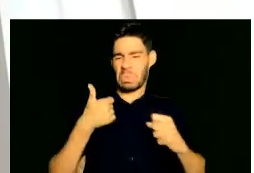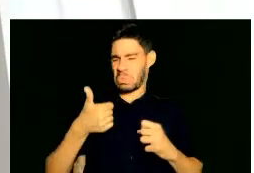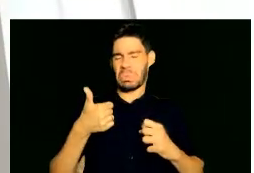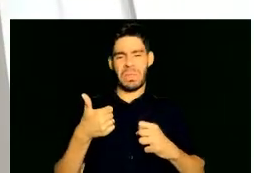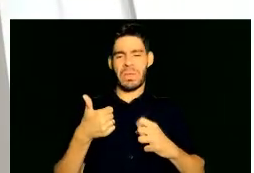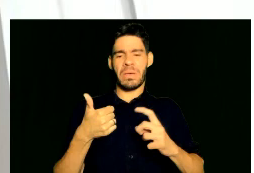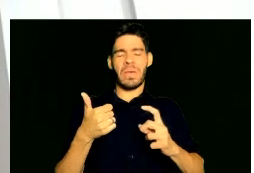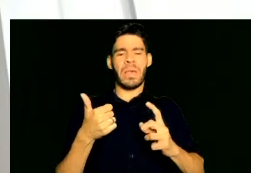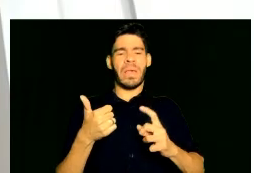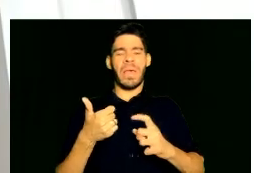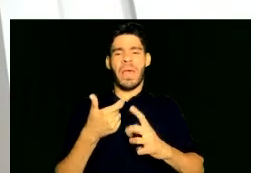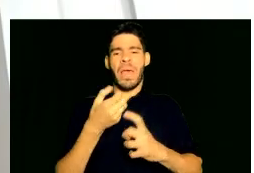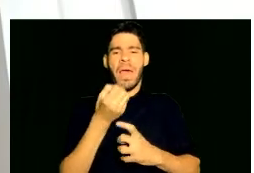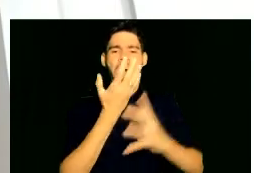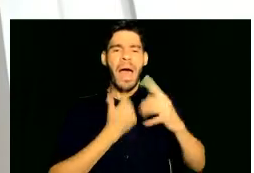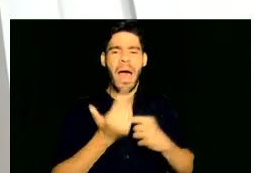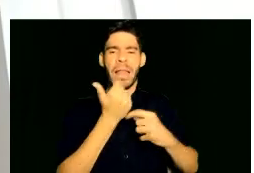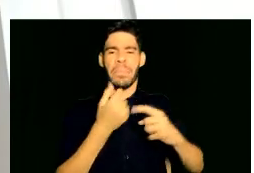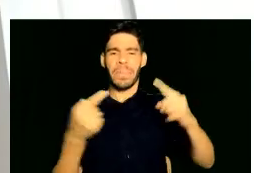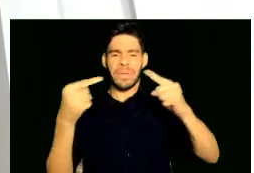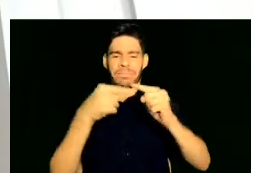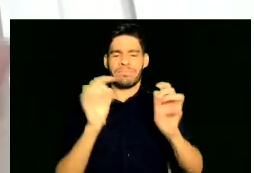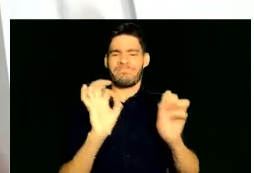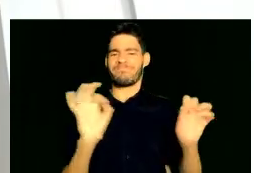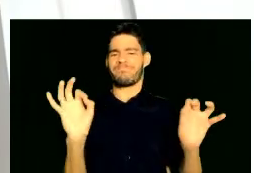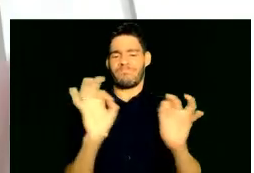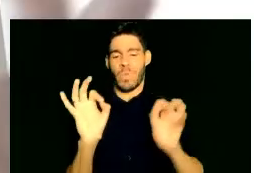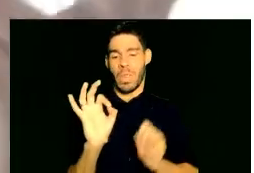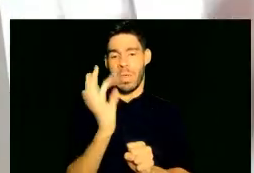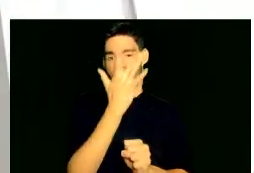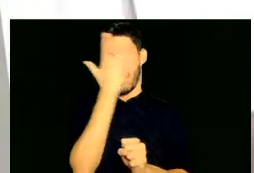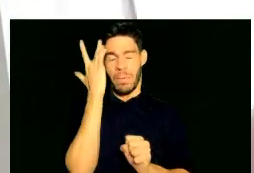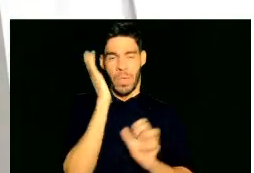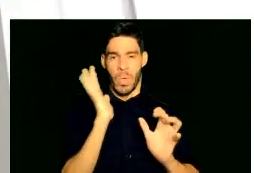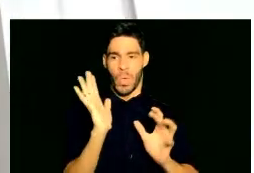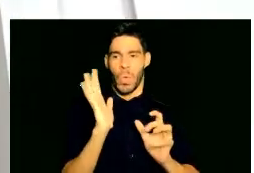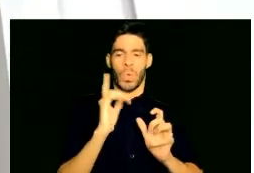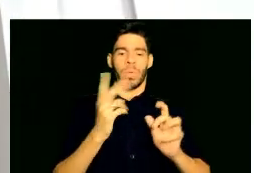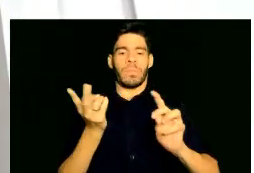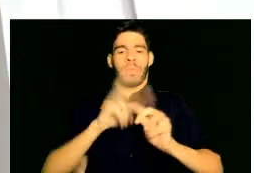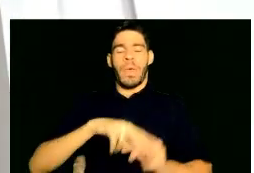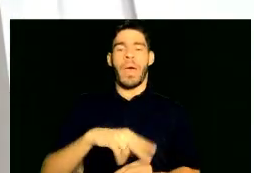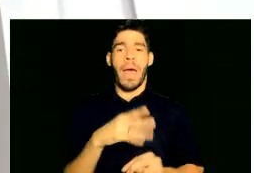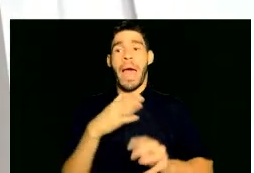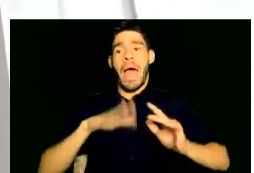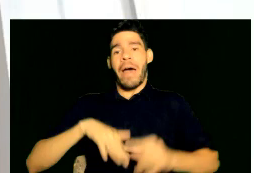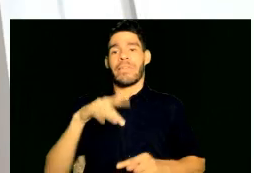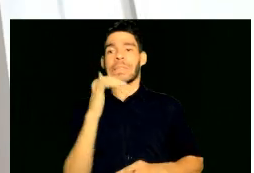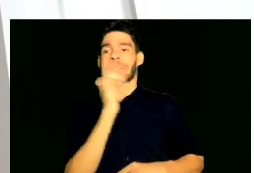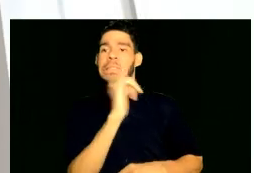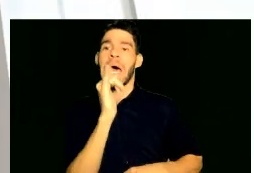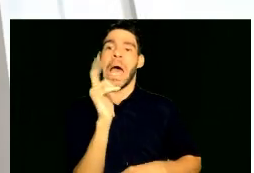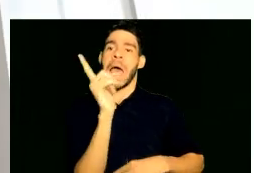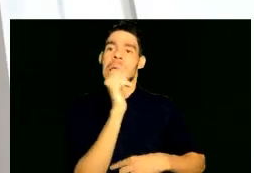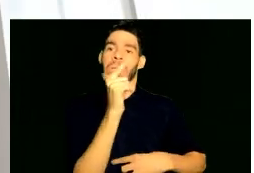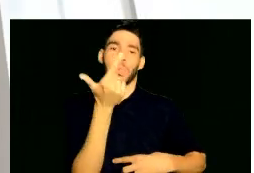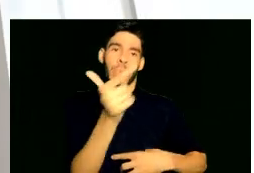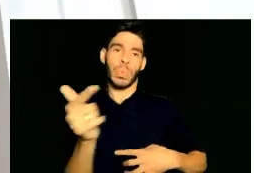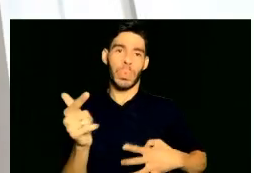sem atendimento médico, sem alimentação adequada para as pessoas que estão, confinadas, muitas vezes sem acesso à